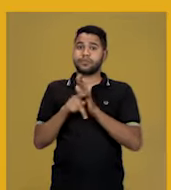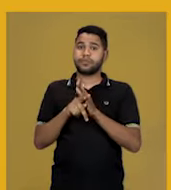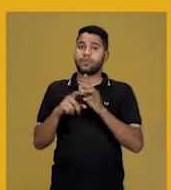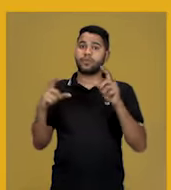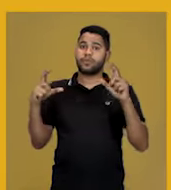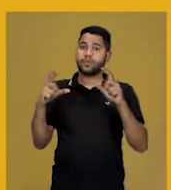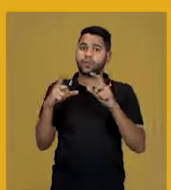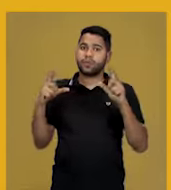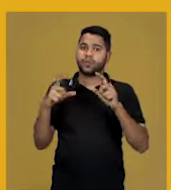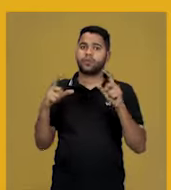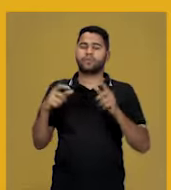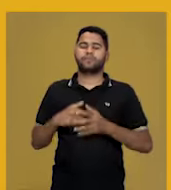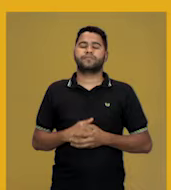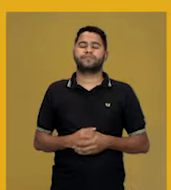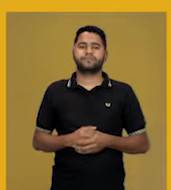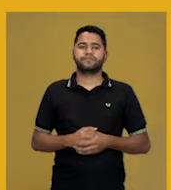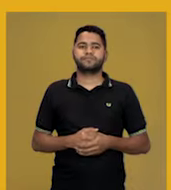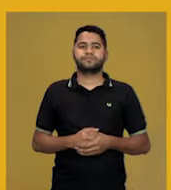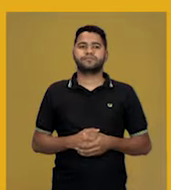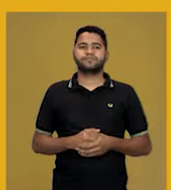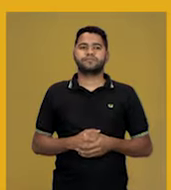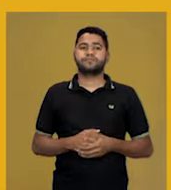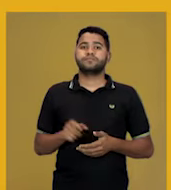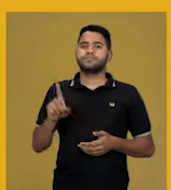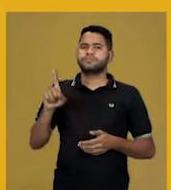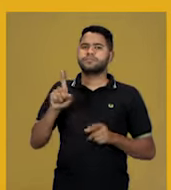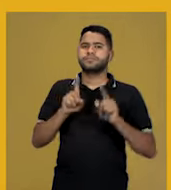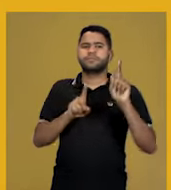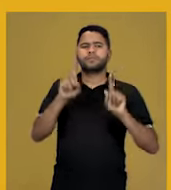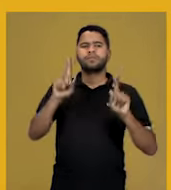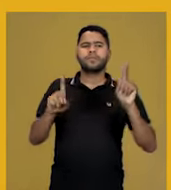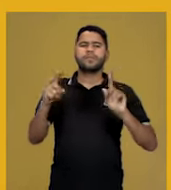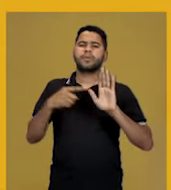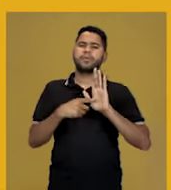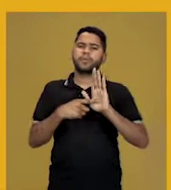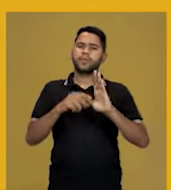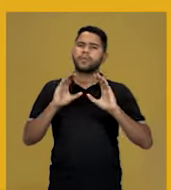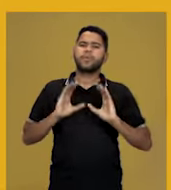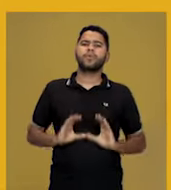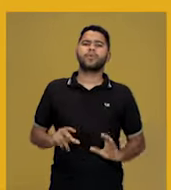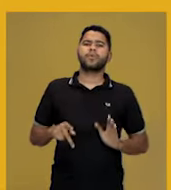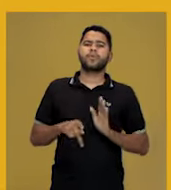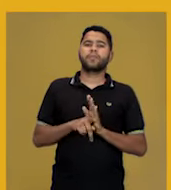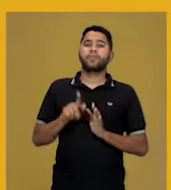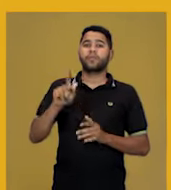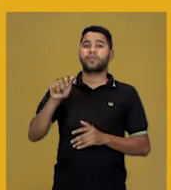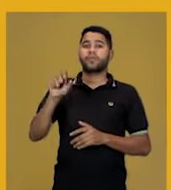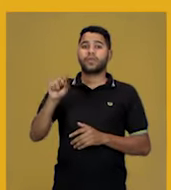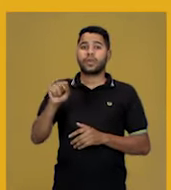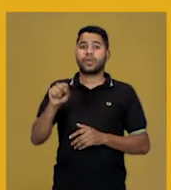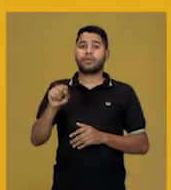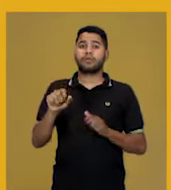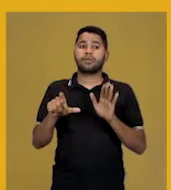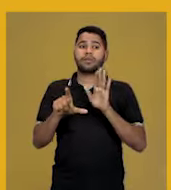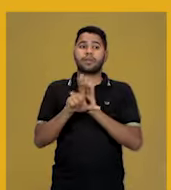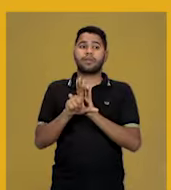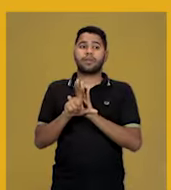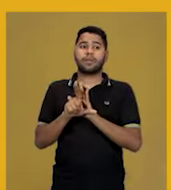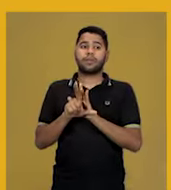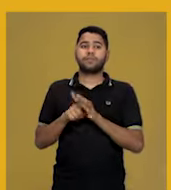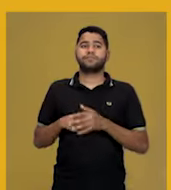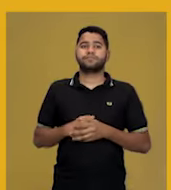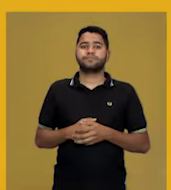função de volume. Vamos lá. Esse gráfico representa o comportamento típico de um gás submetido à lei